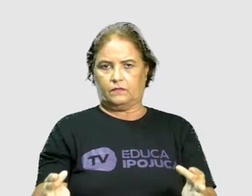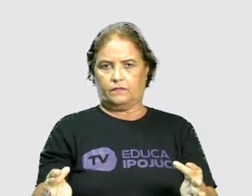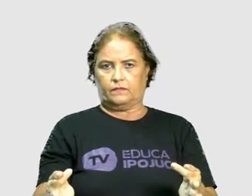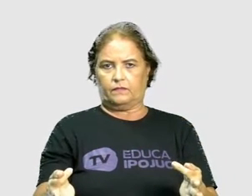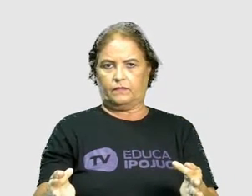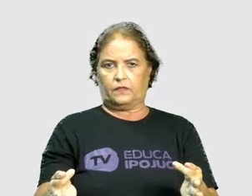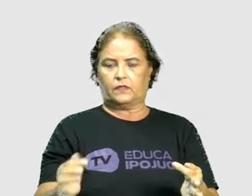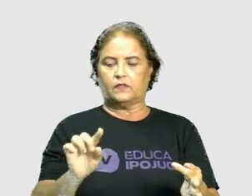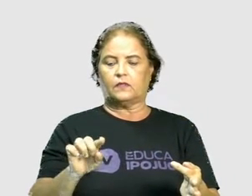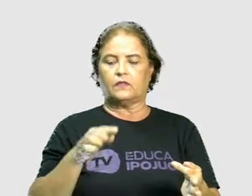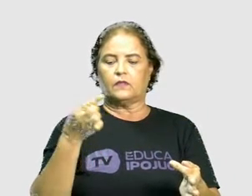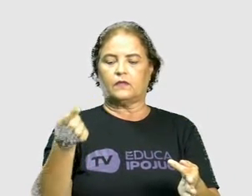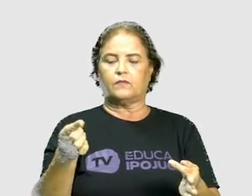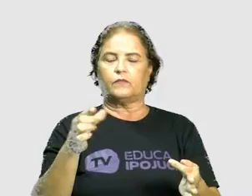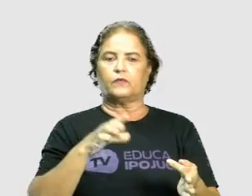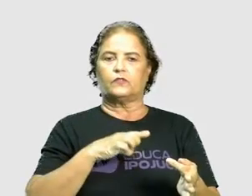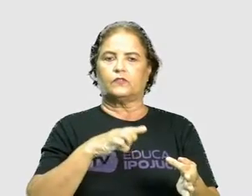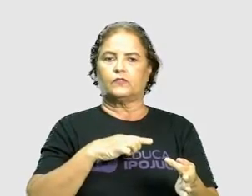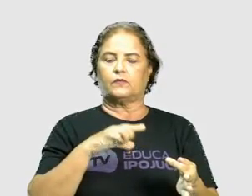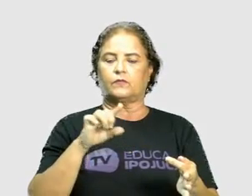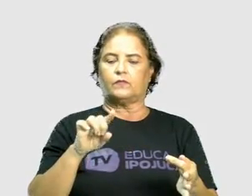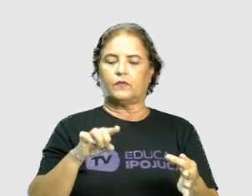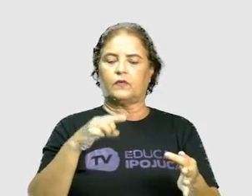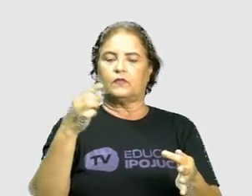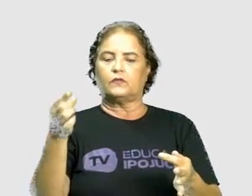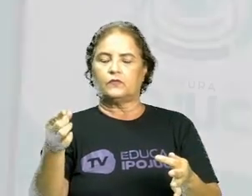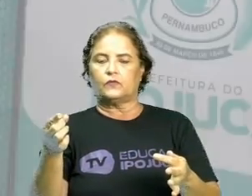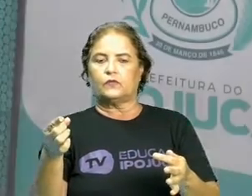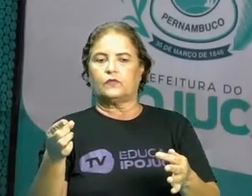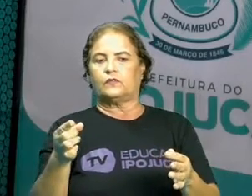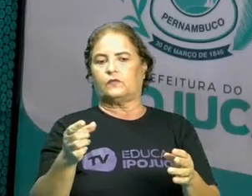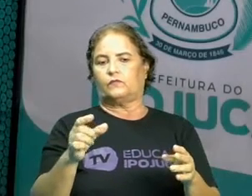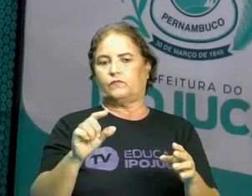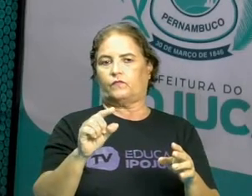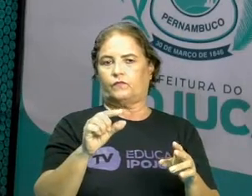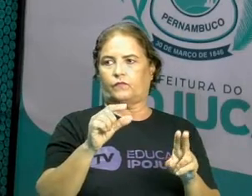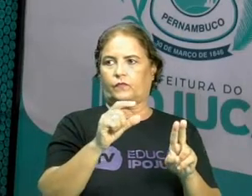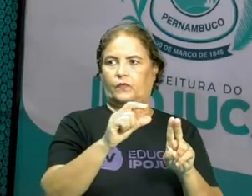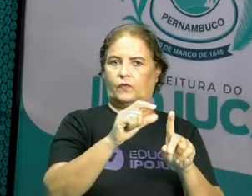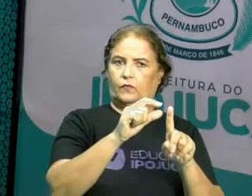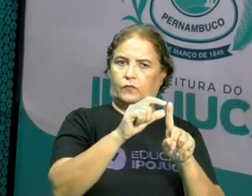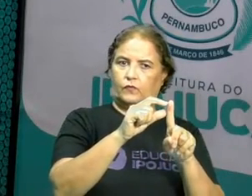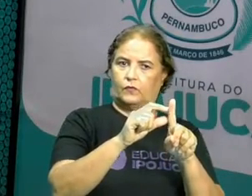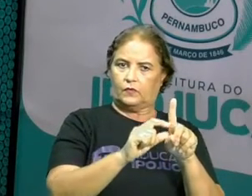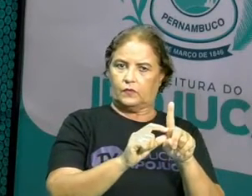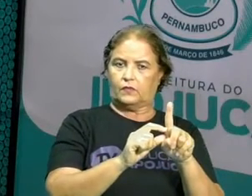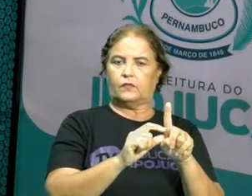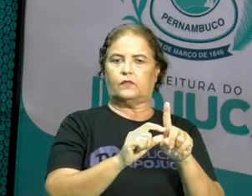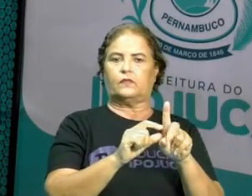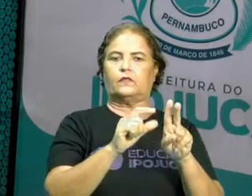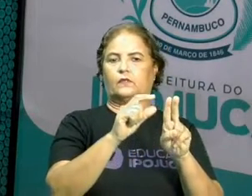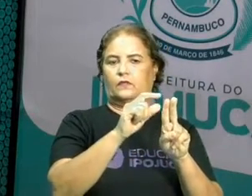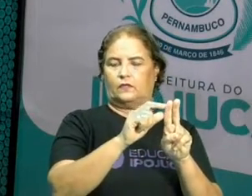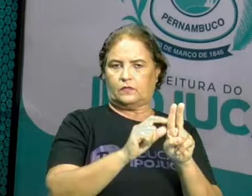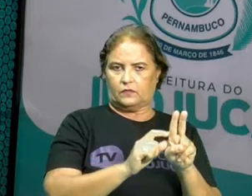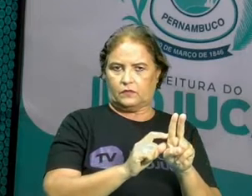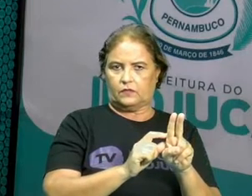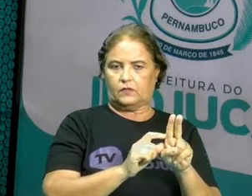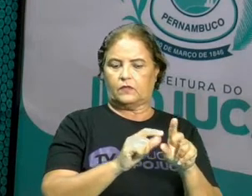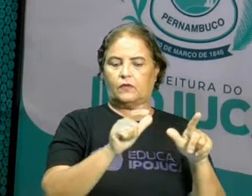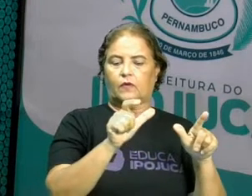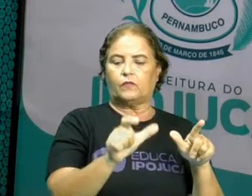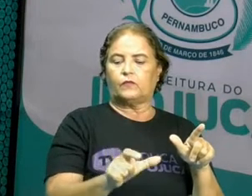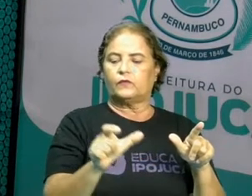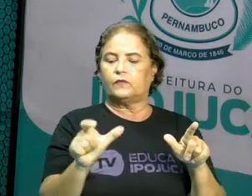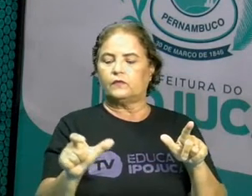nós temos mais uma unidade e uma dezena. essa posição unidade, dezena e